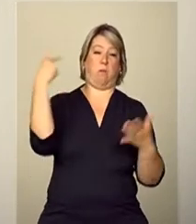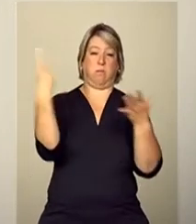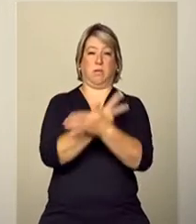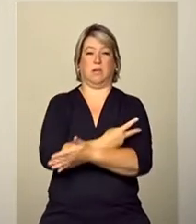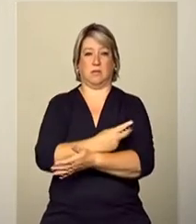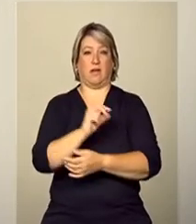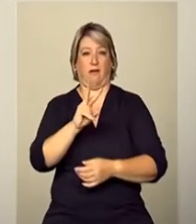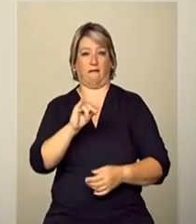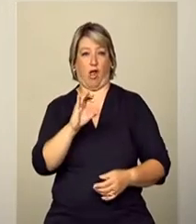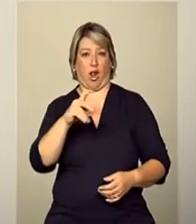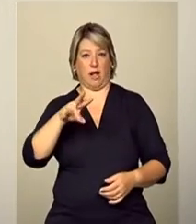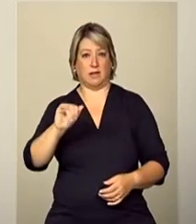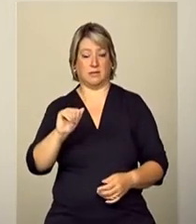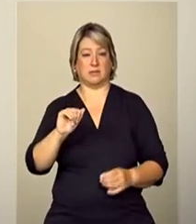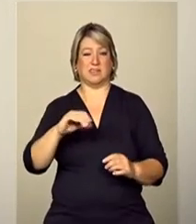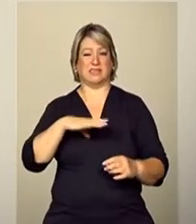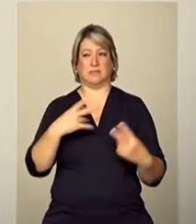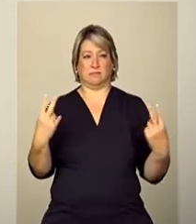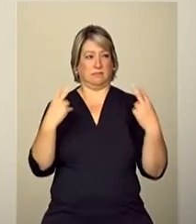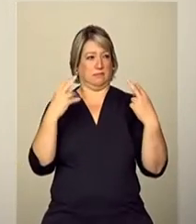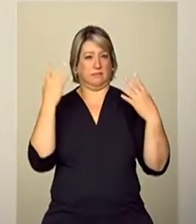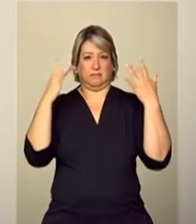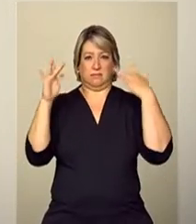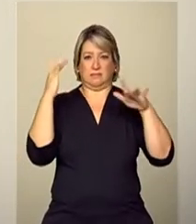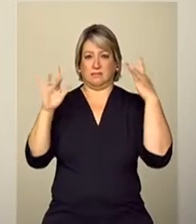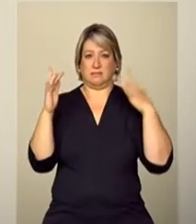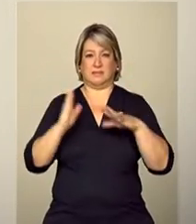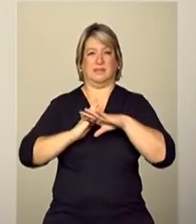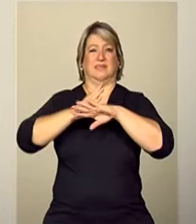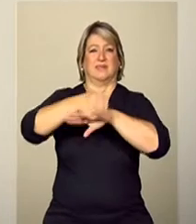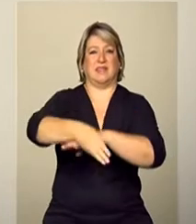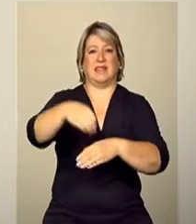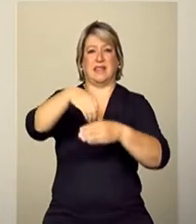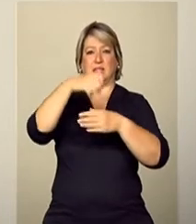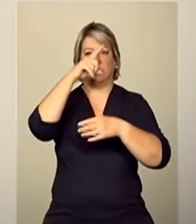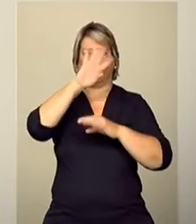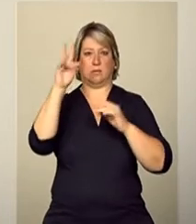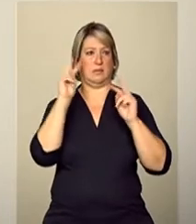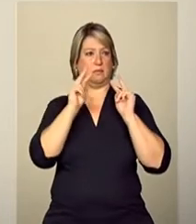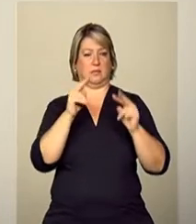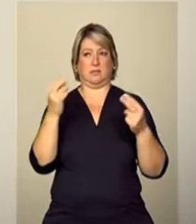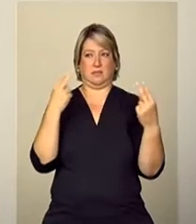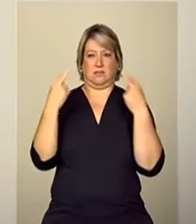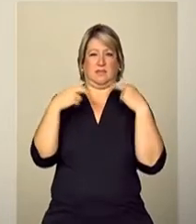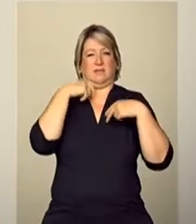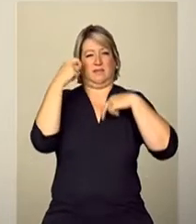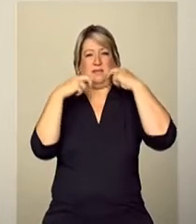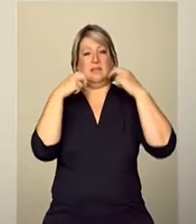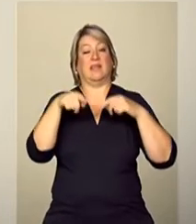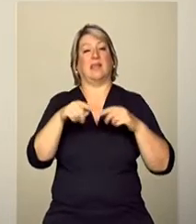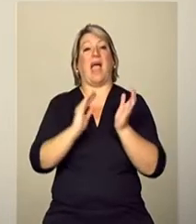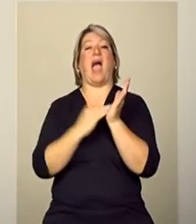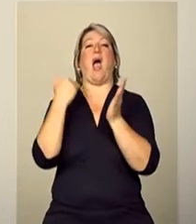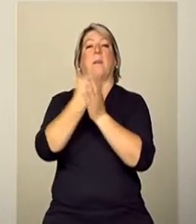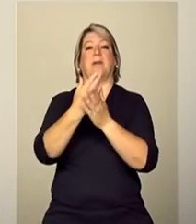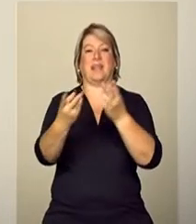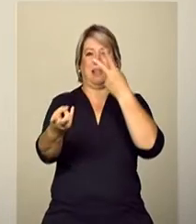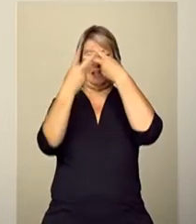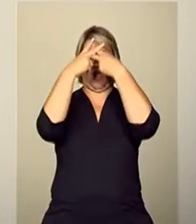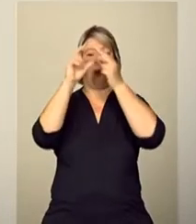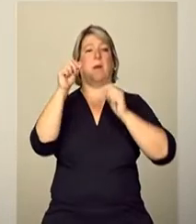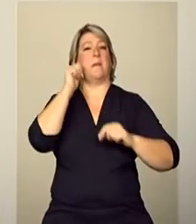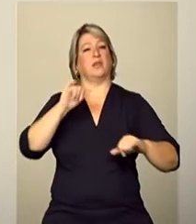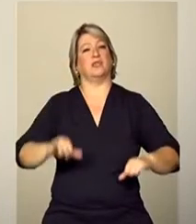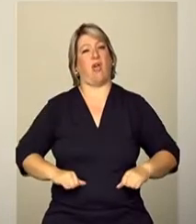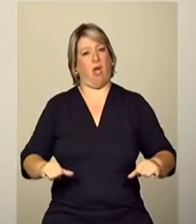terá ainda que enfrentar olhares desconfiados dentro dos hospitais o que só aumenta o trauma de quem já